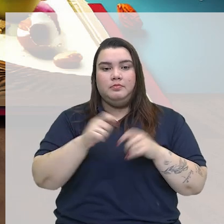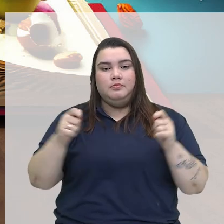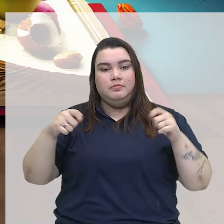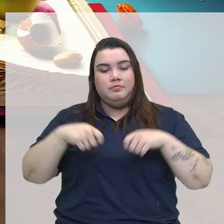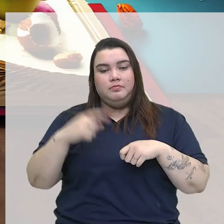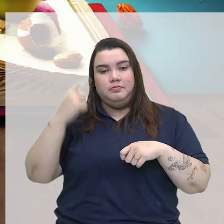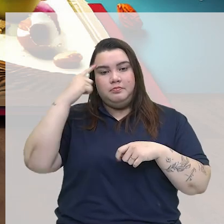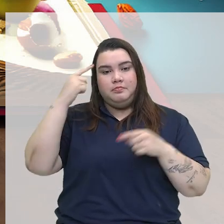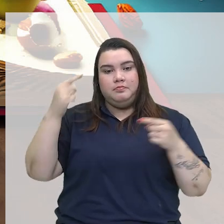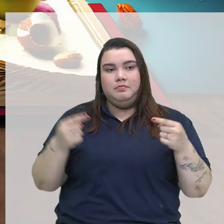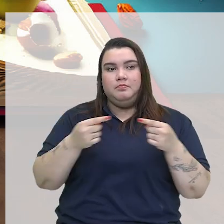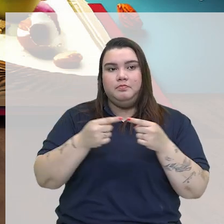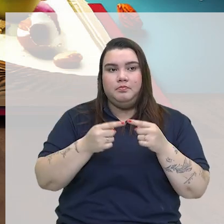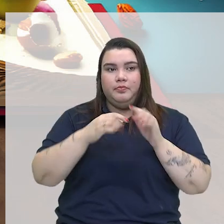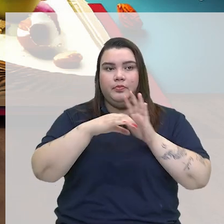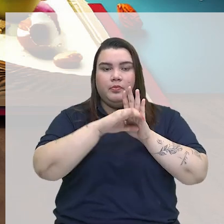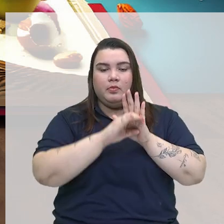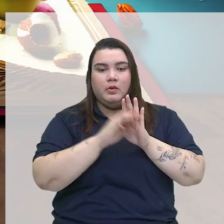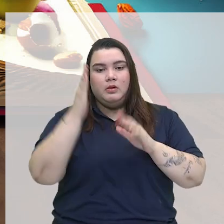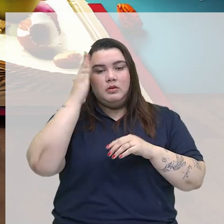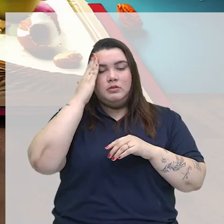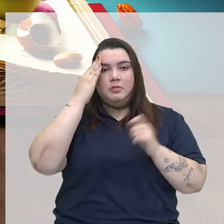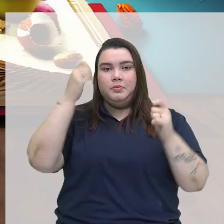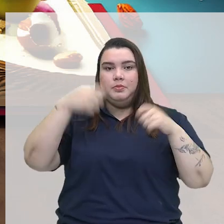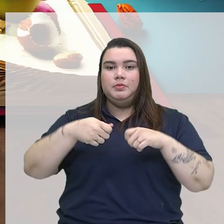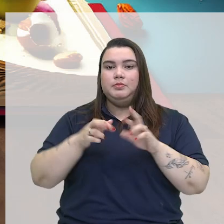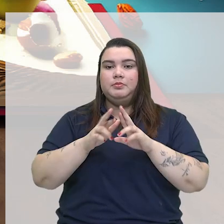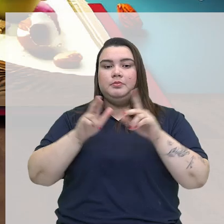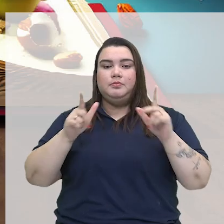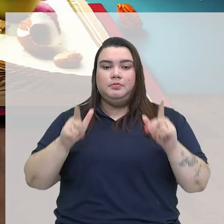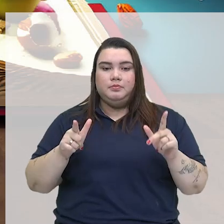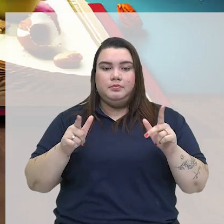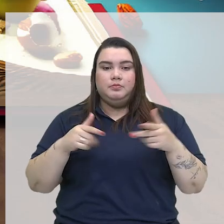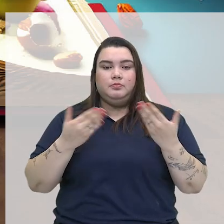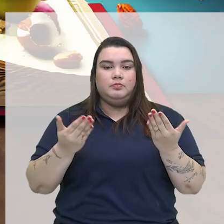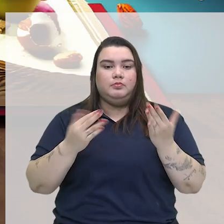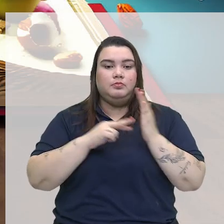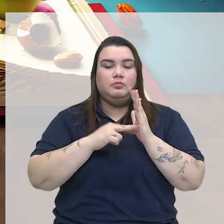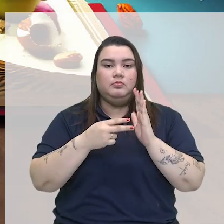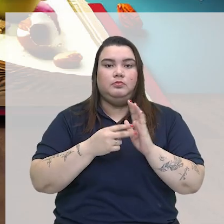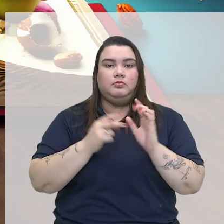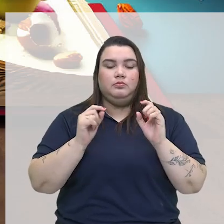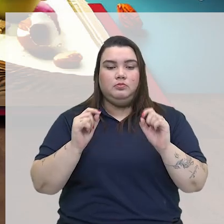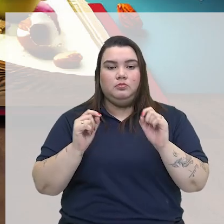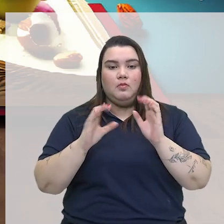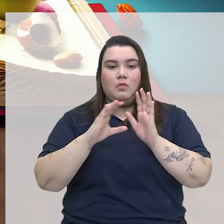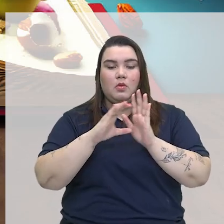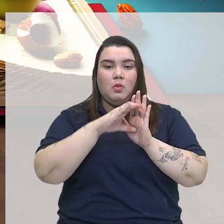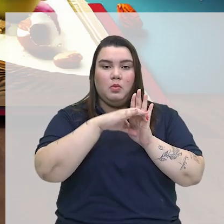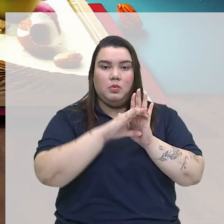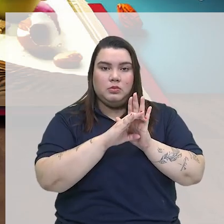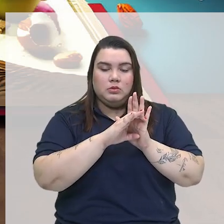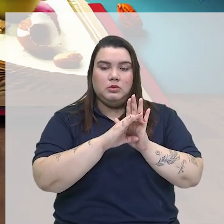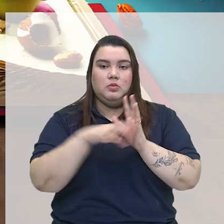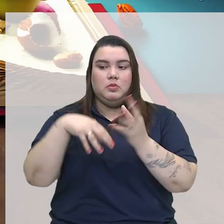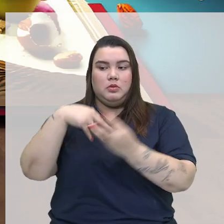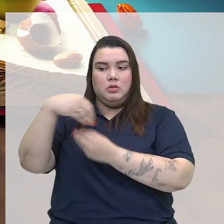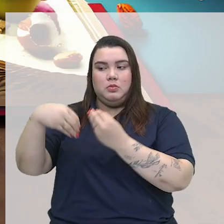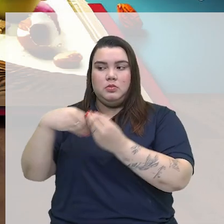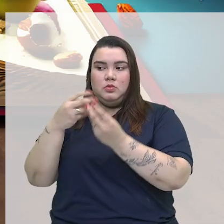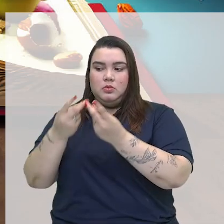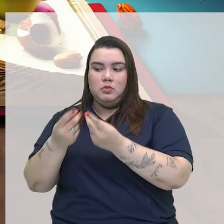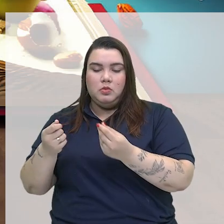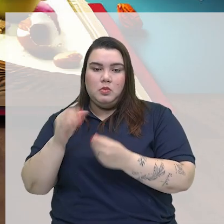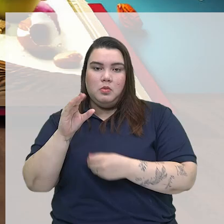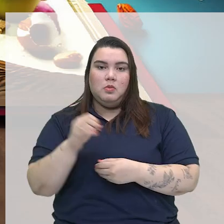uma ideia desses conceitos e saibam diferenciar. Ou seja, o conceito da mistura homogênea ou da